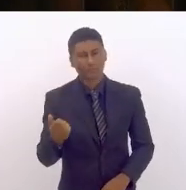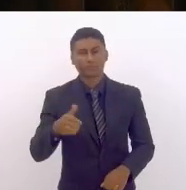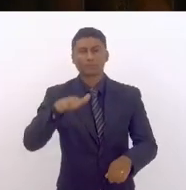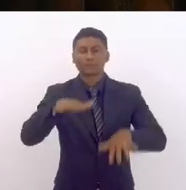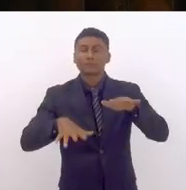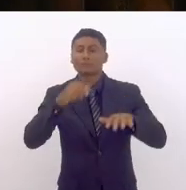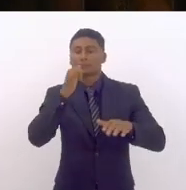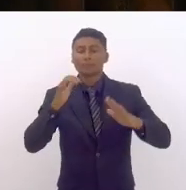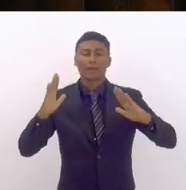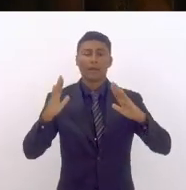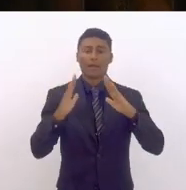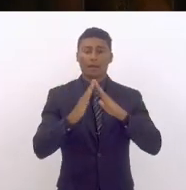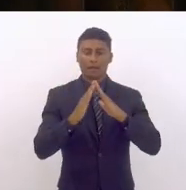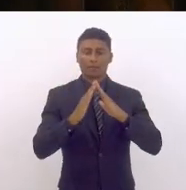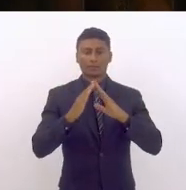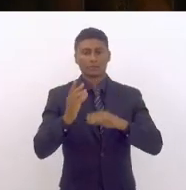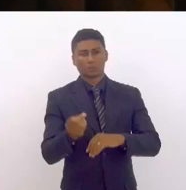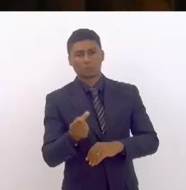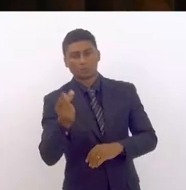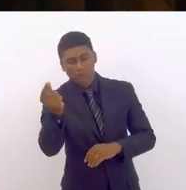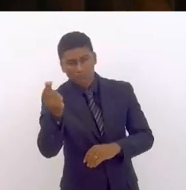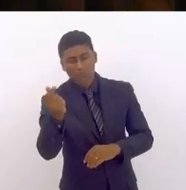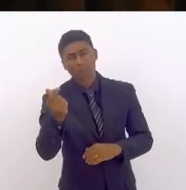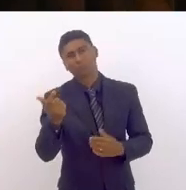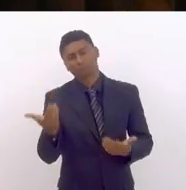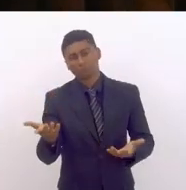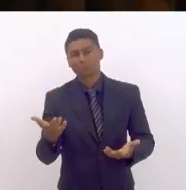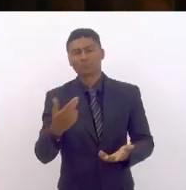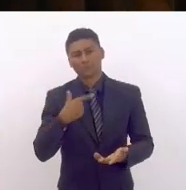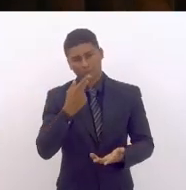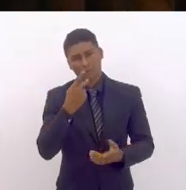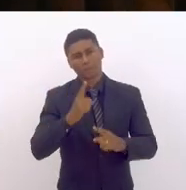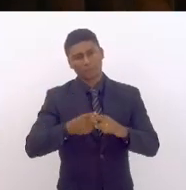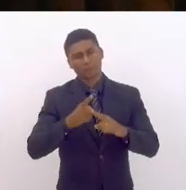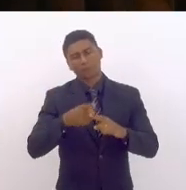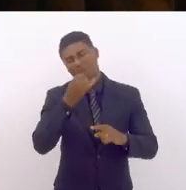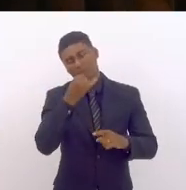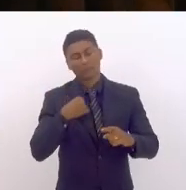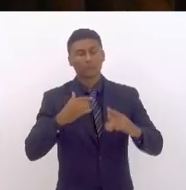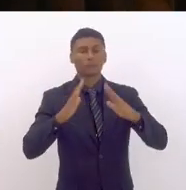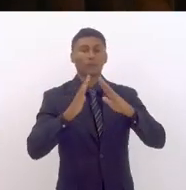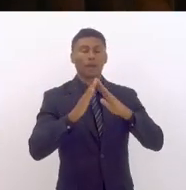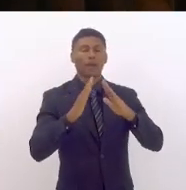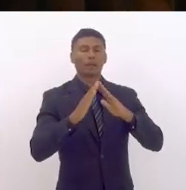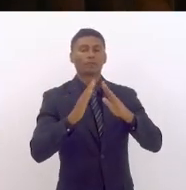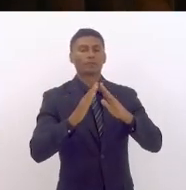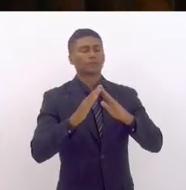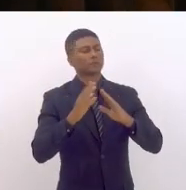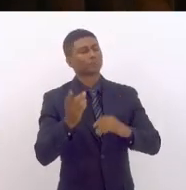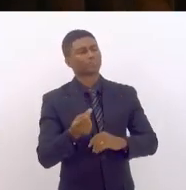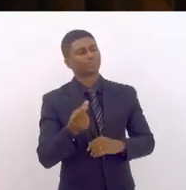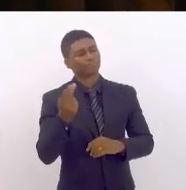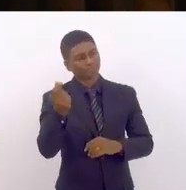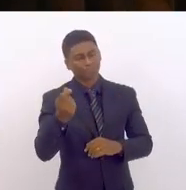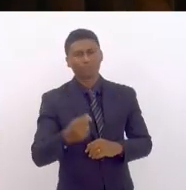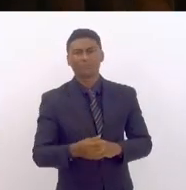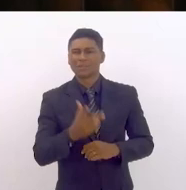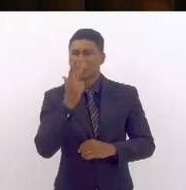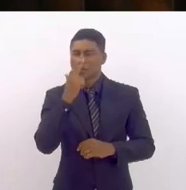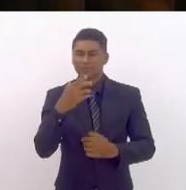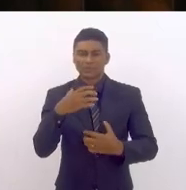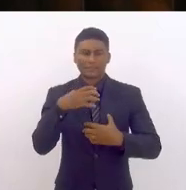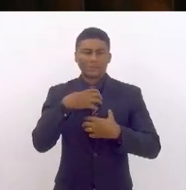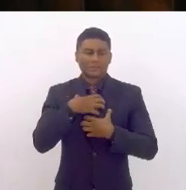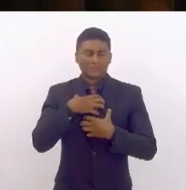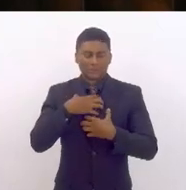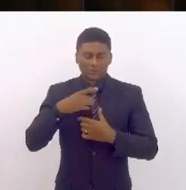sai de casa, e eu falo isso com muita propriedade, às vezes você sai de casa com uma bagagem tão pesada